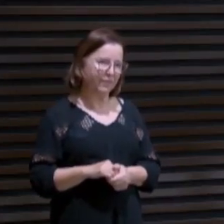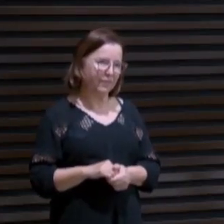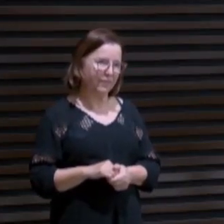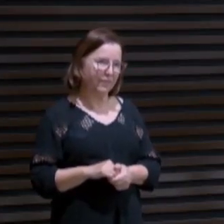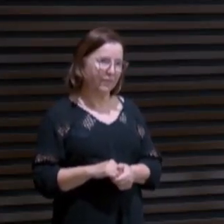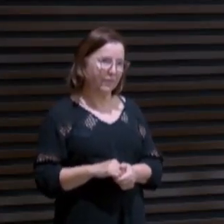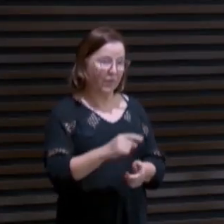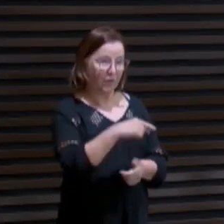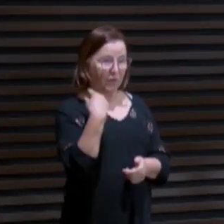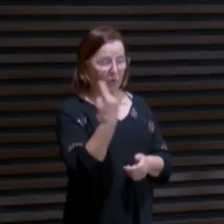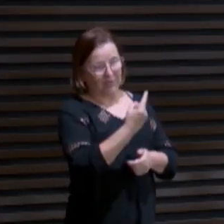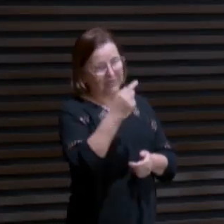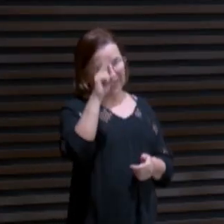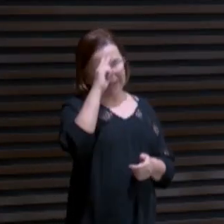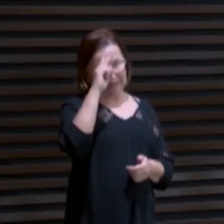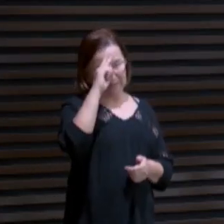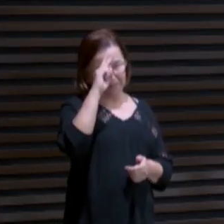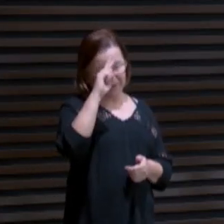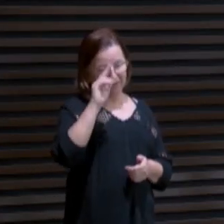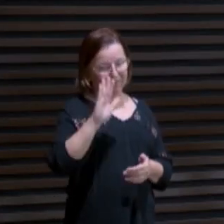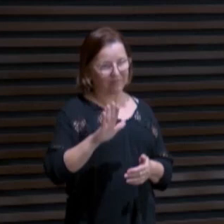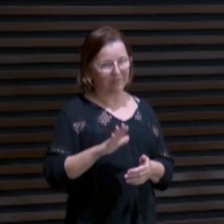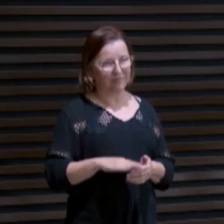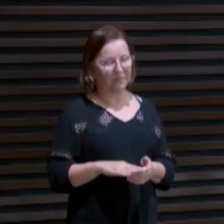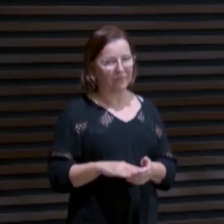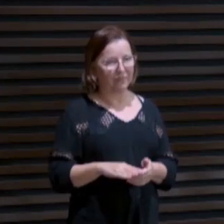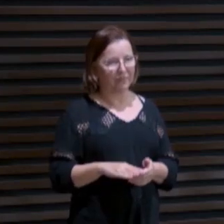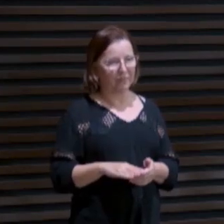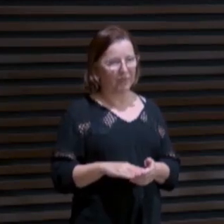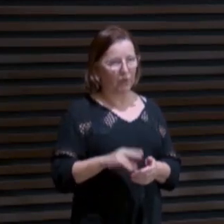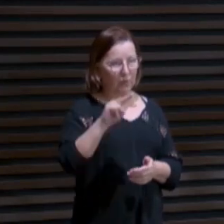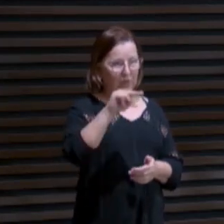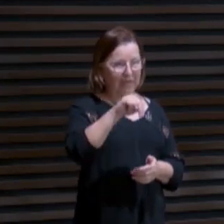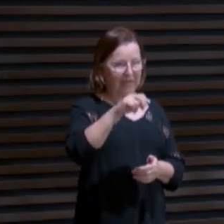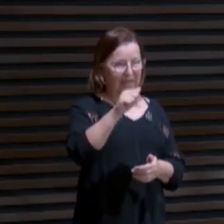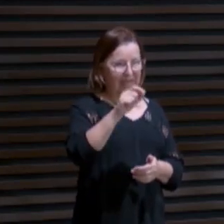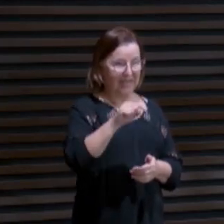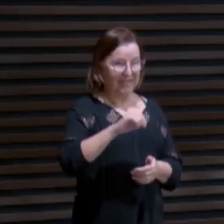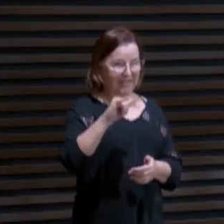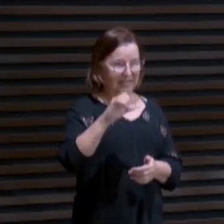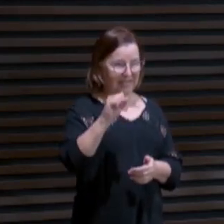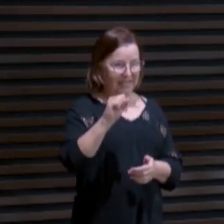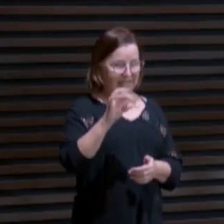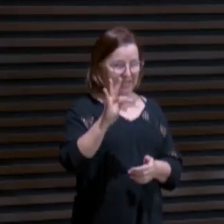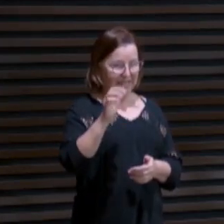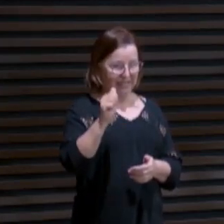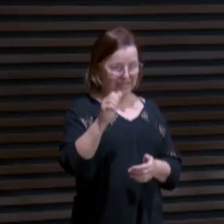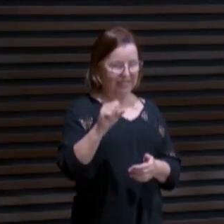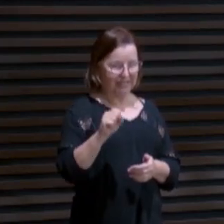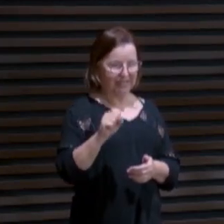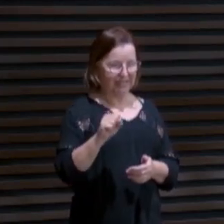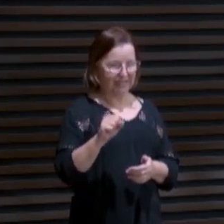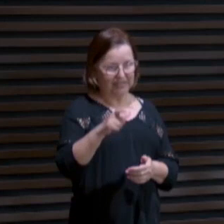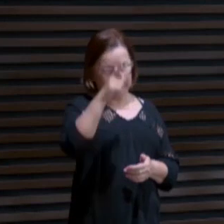Somos lembrados aqui, vamos aqui, que os nazistas na Alemanha, quando os cristãos